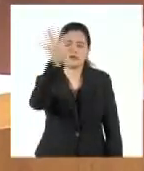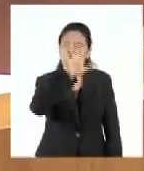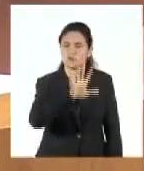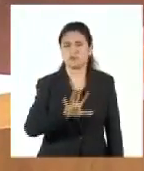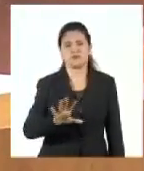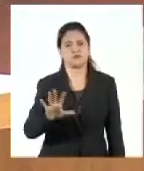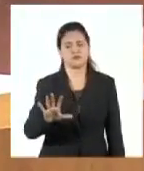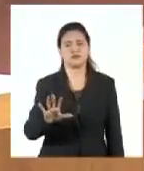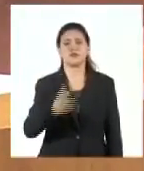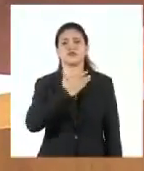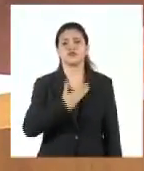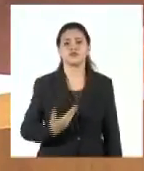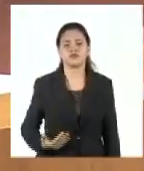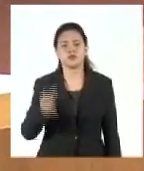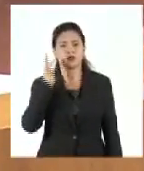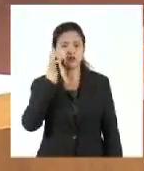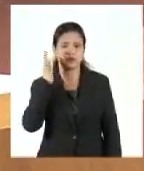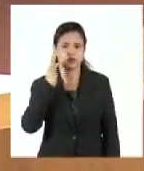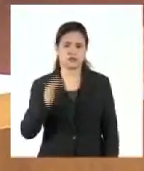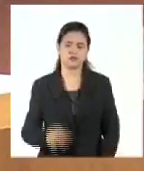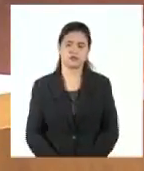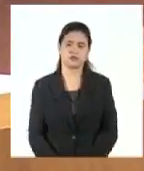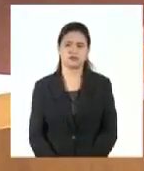com o governador Flávio Dino.